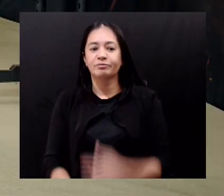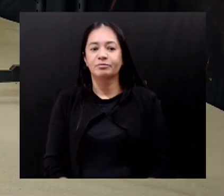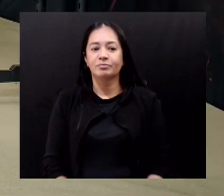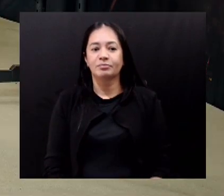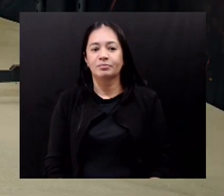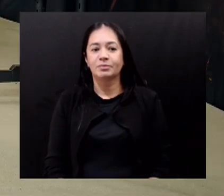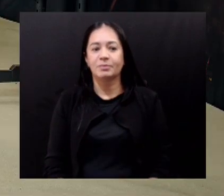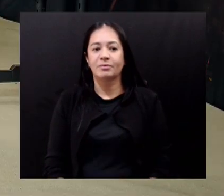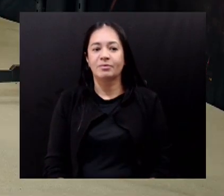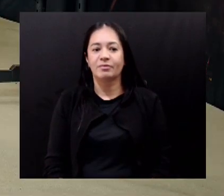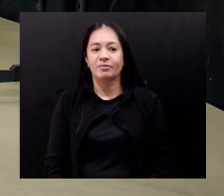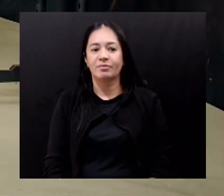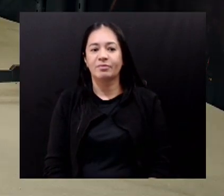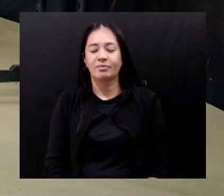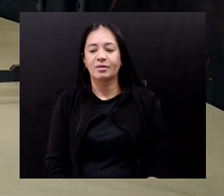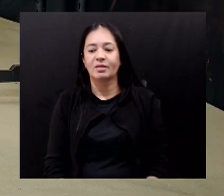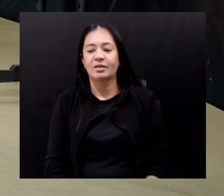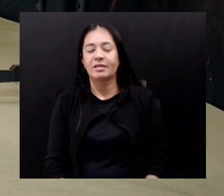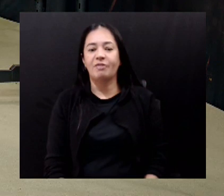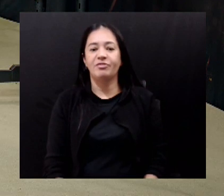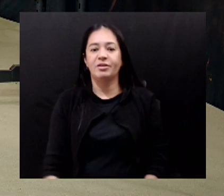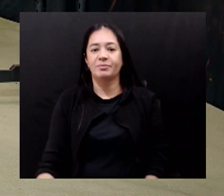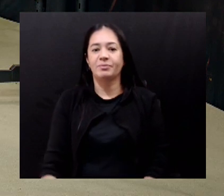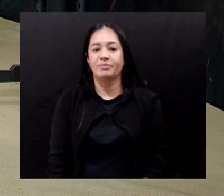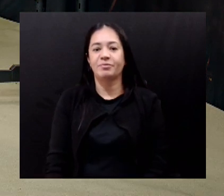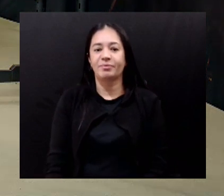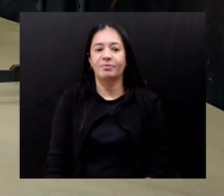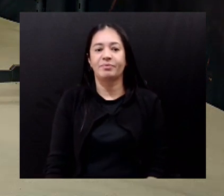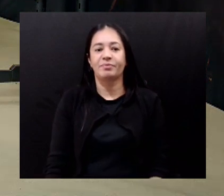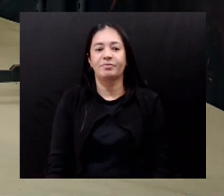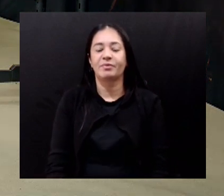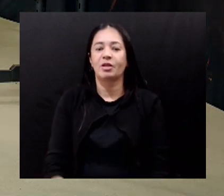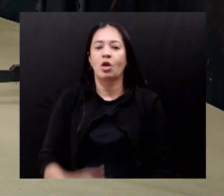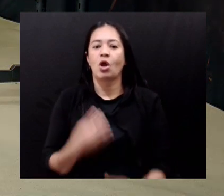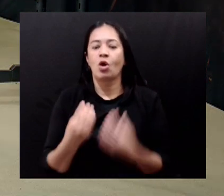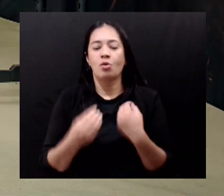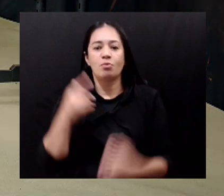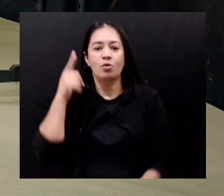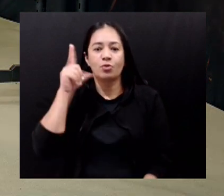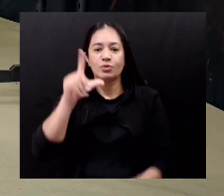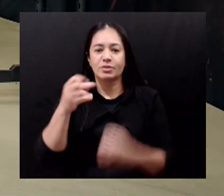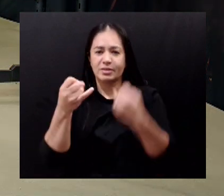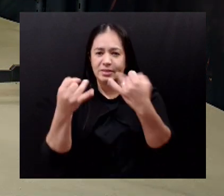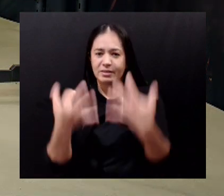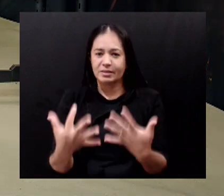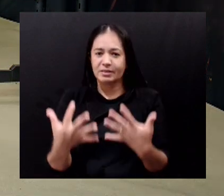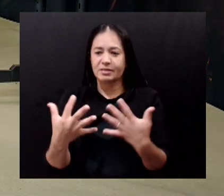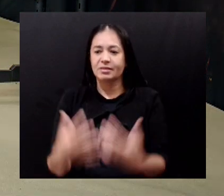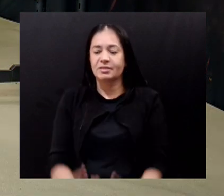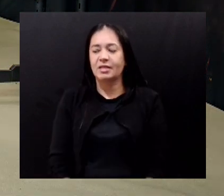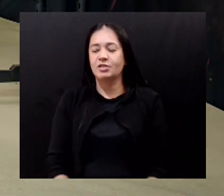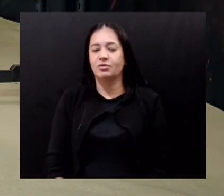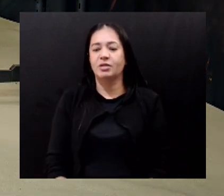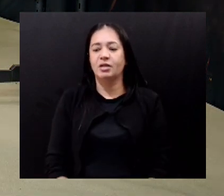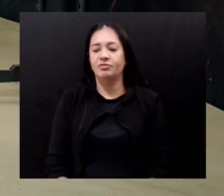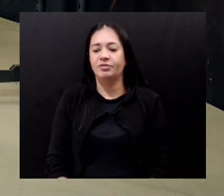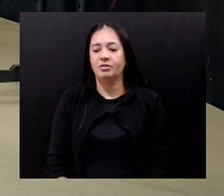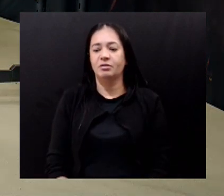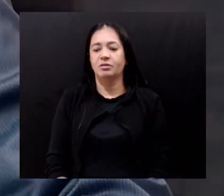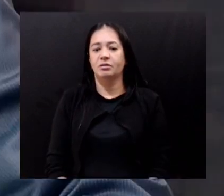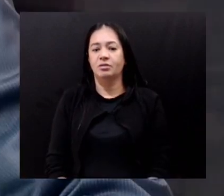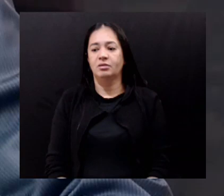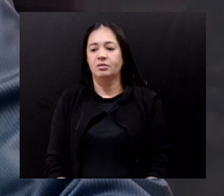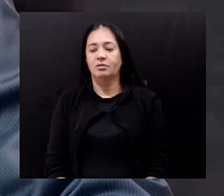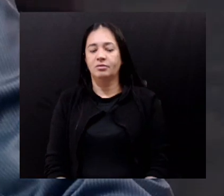a informação sobre isso? Consegue explicar o porquê para a nossa telespectadora Simone? Olha,